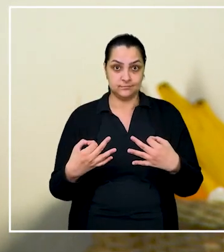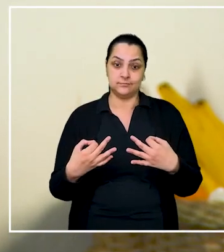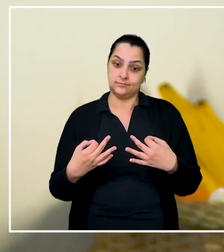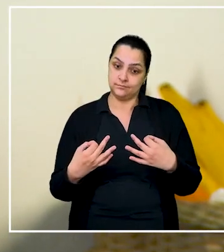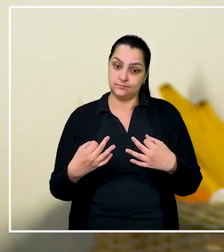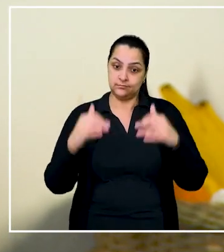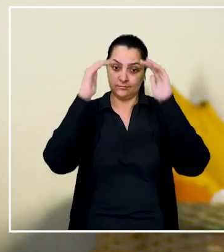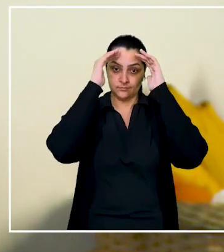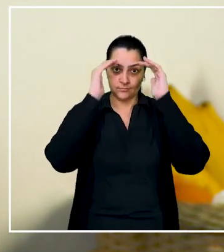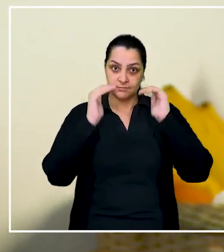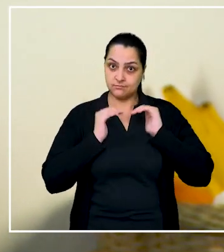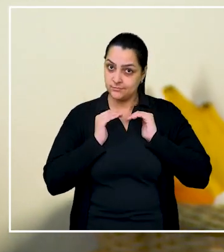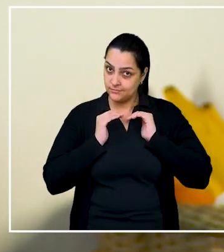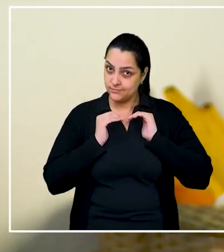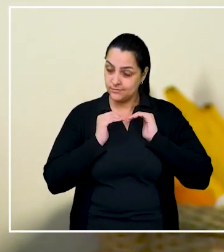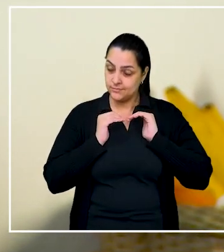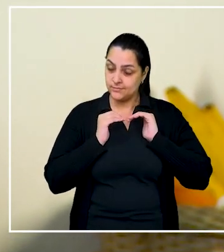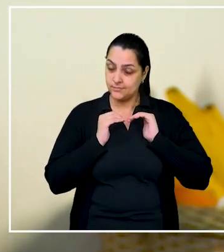é um trabalho que me